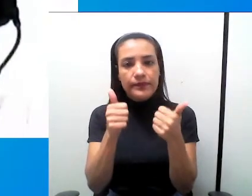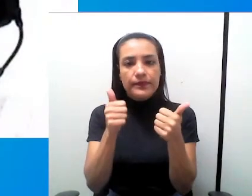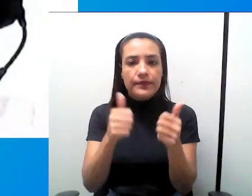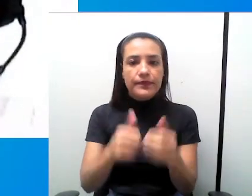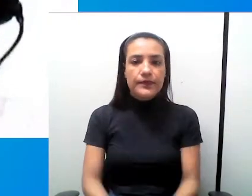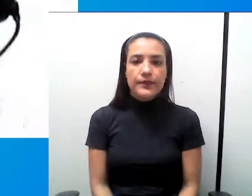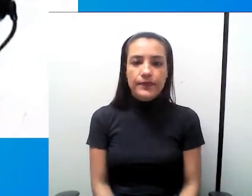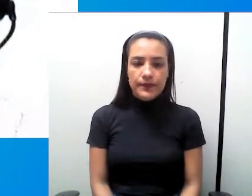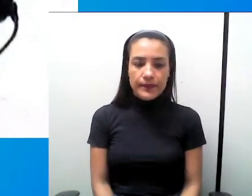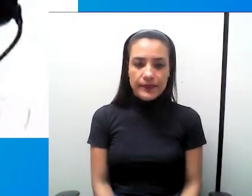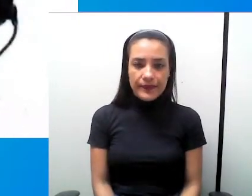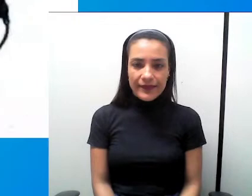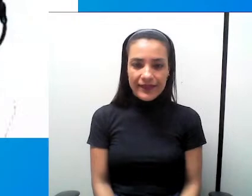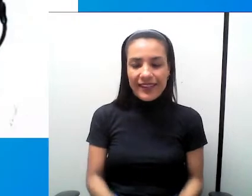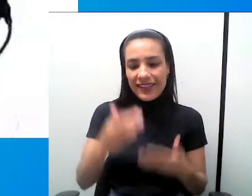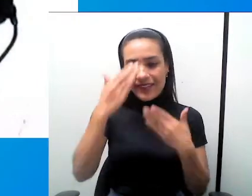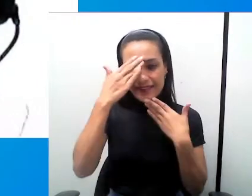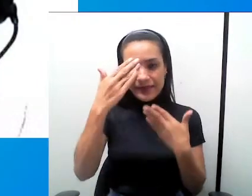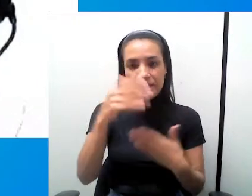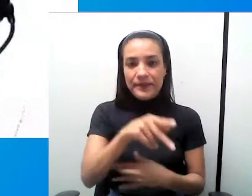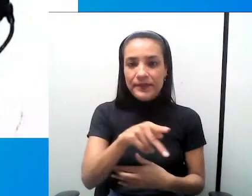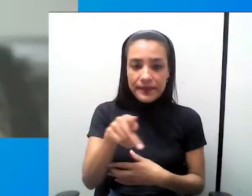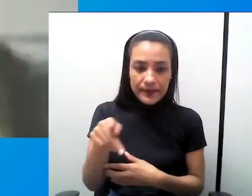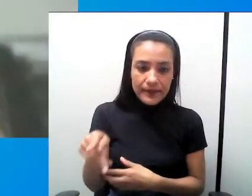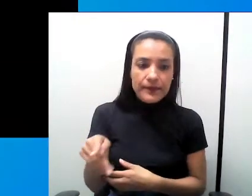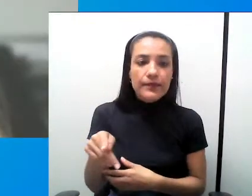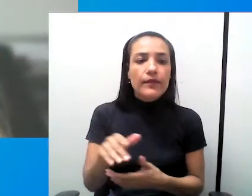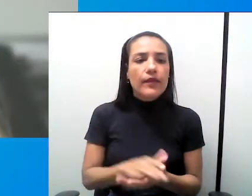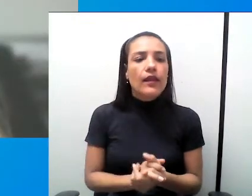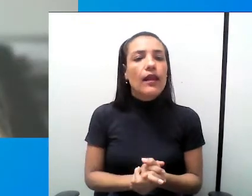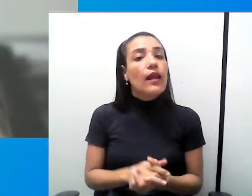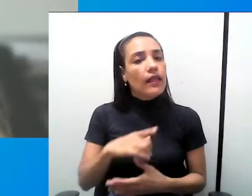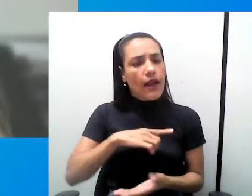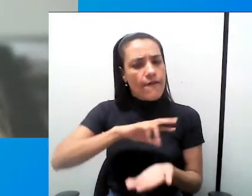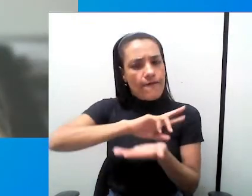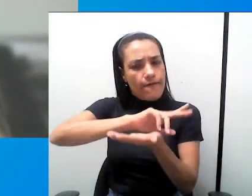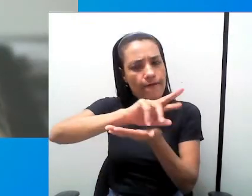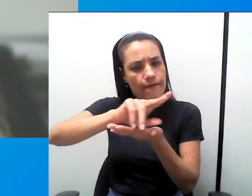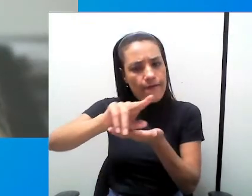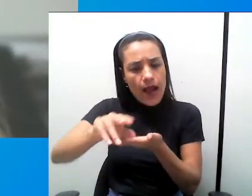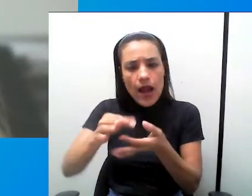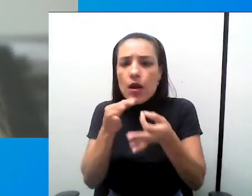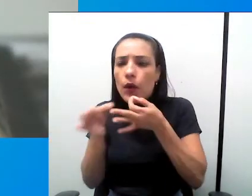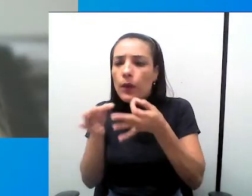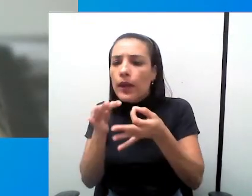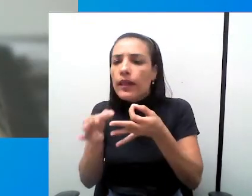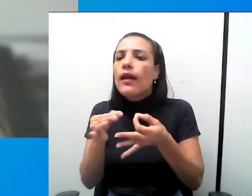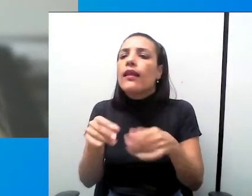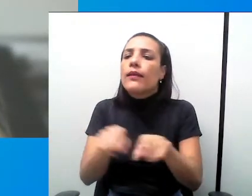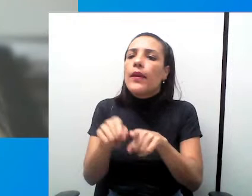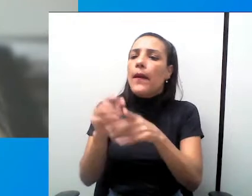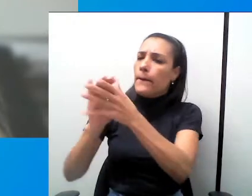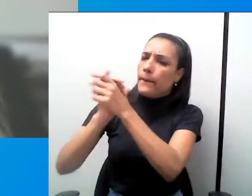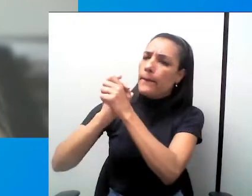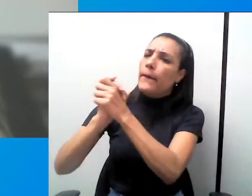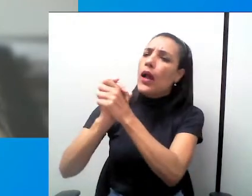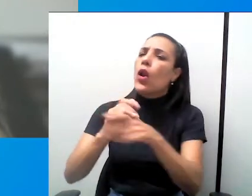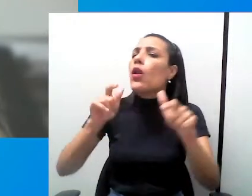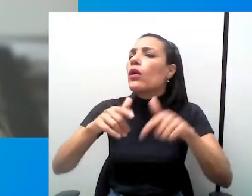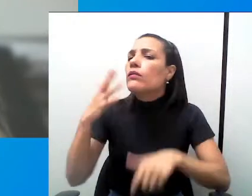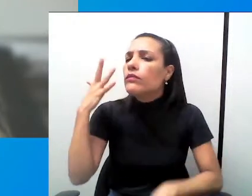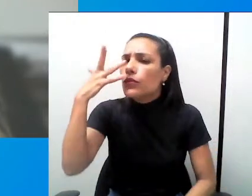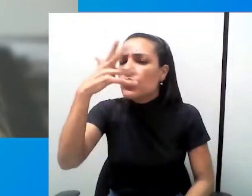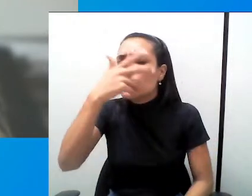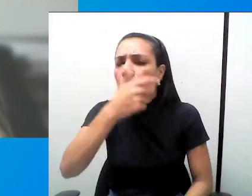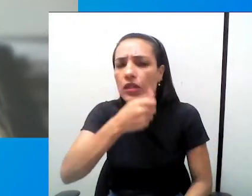Obrigada, professor Assis. Nós tivemos vários comentários parabenizando aí a riqueza, a beleza dessa